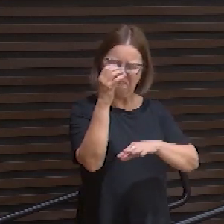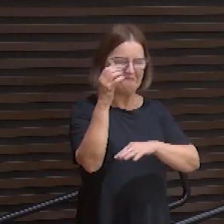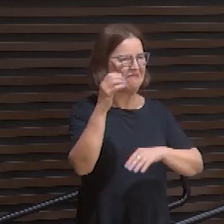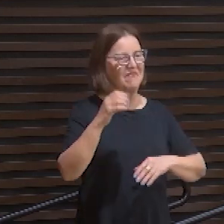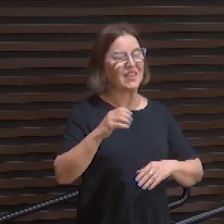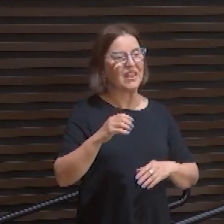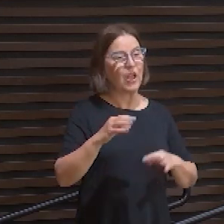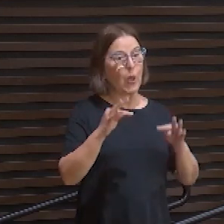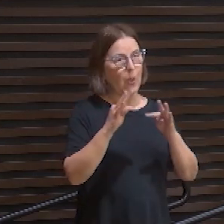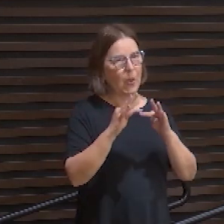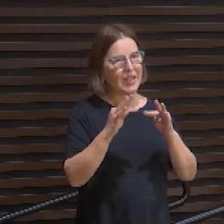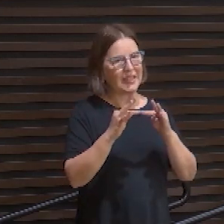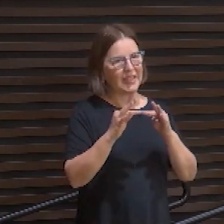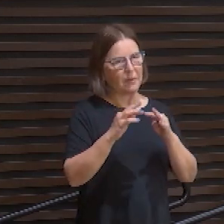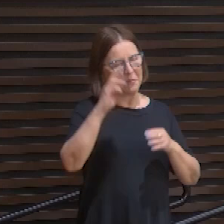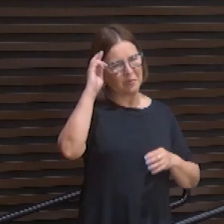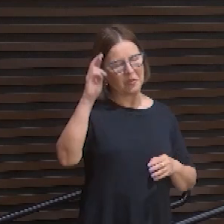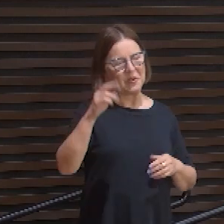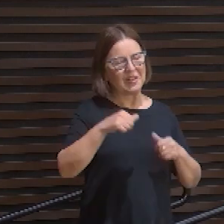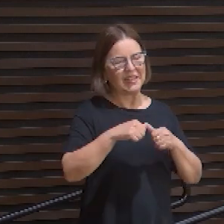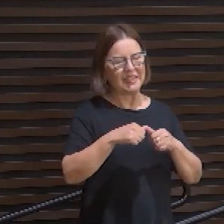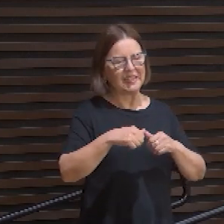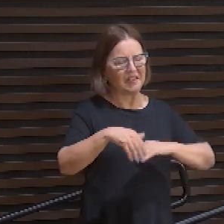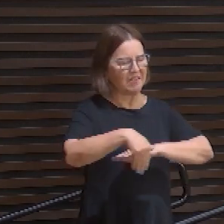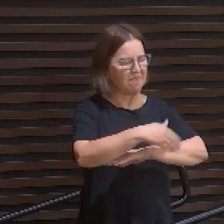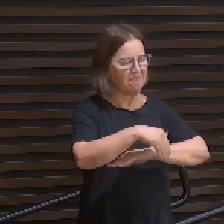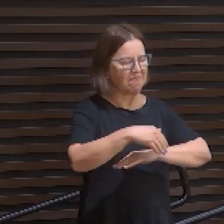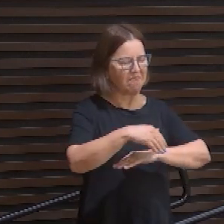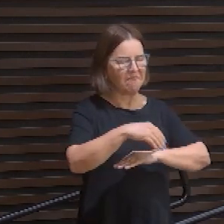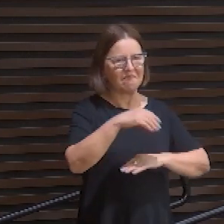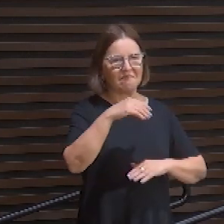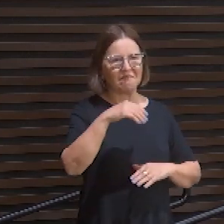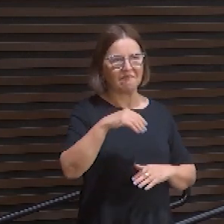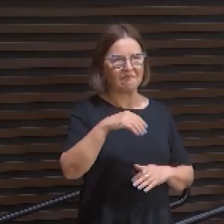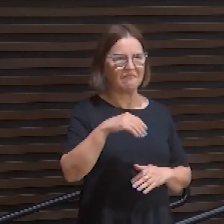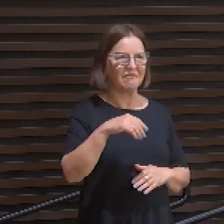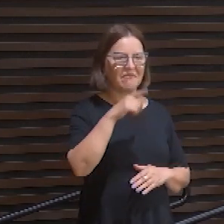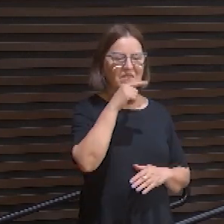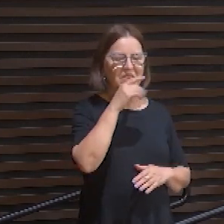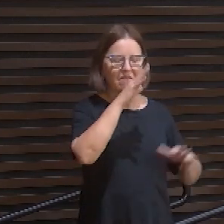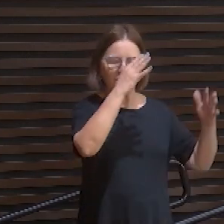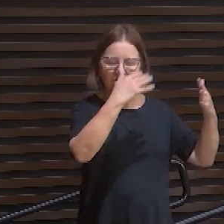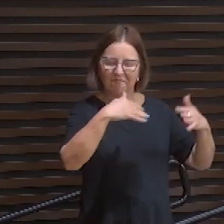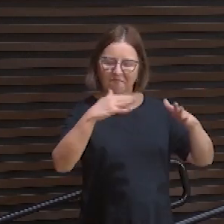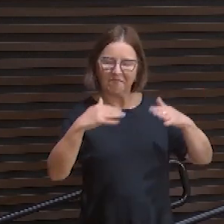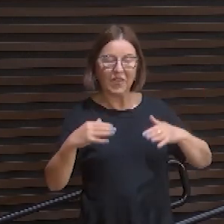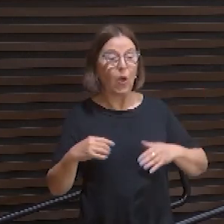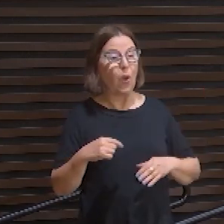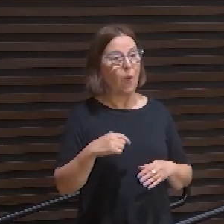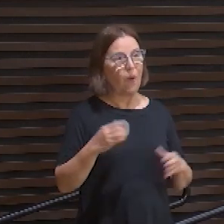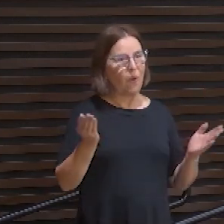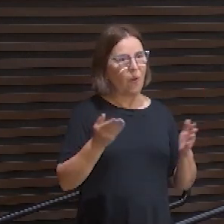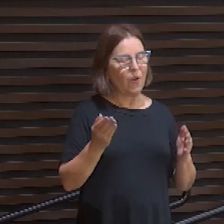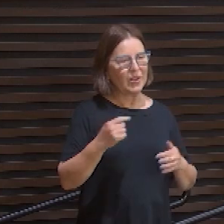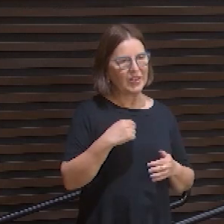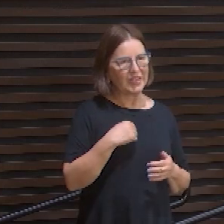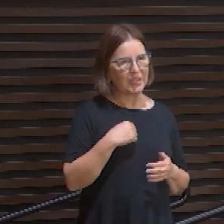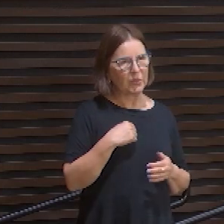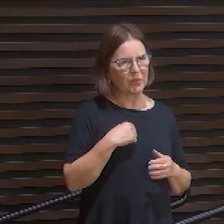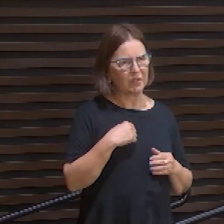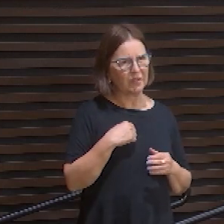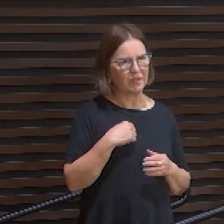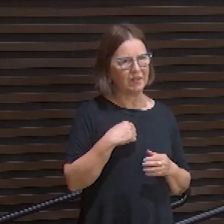está ali numa beira da praia. Eu recebi hoje de uma irmã uns